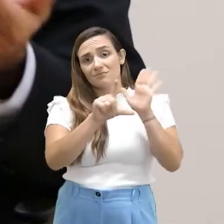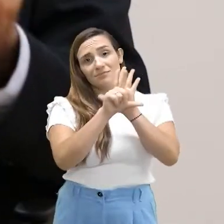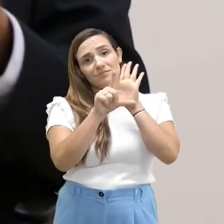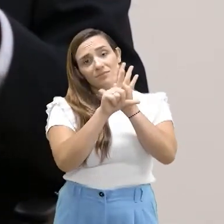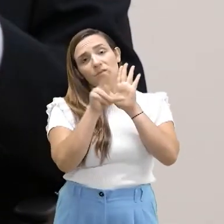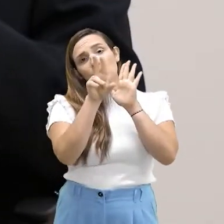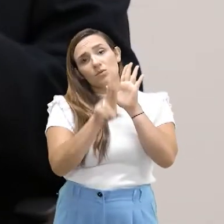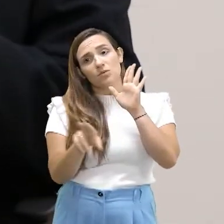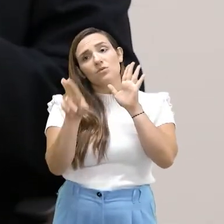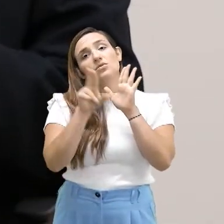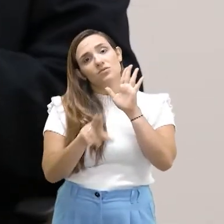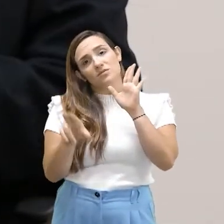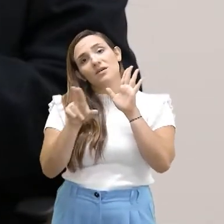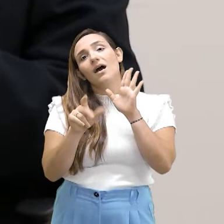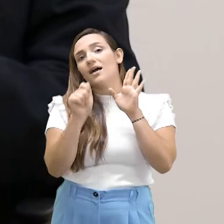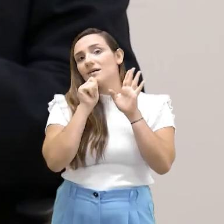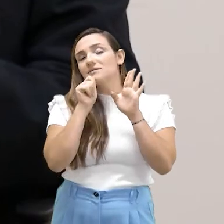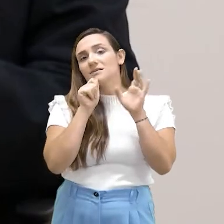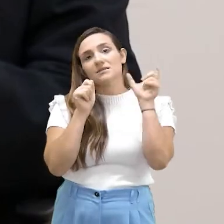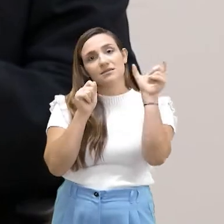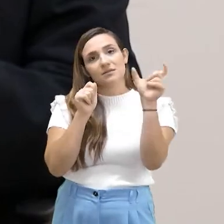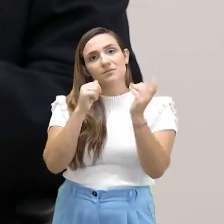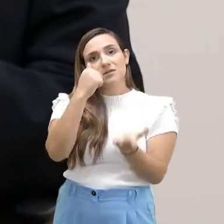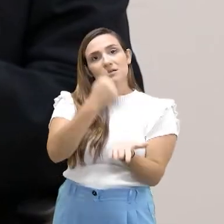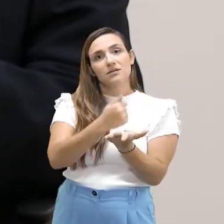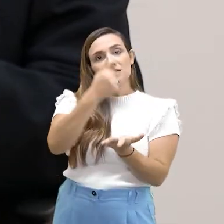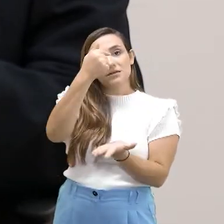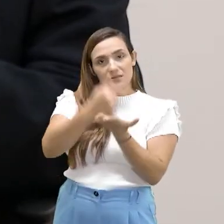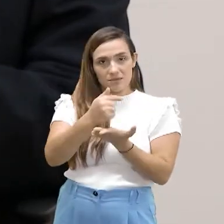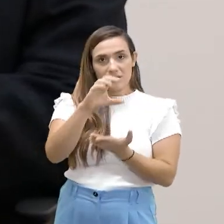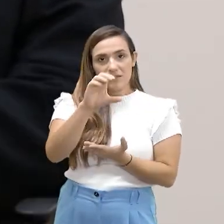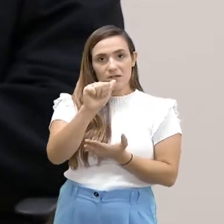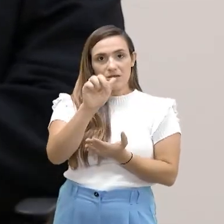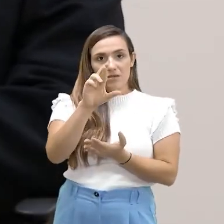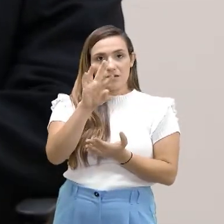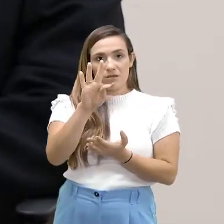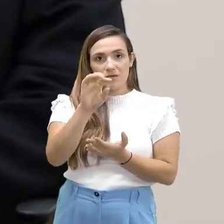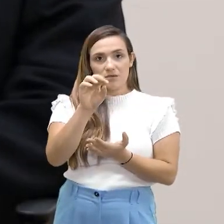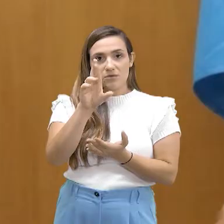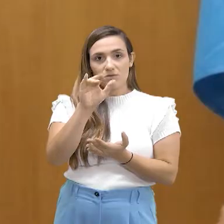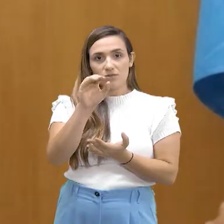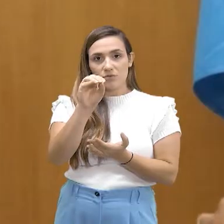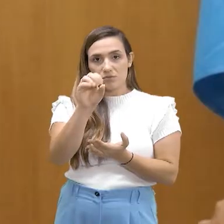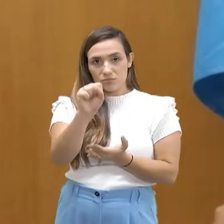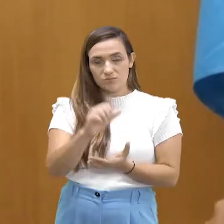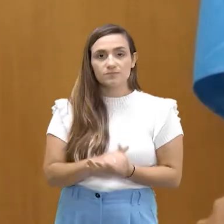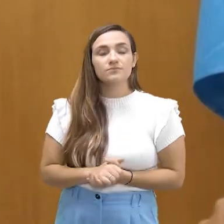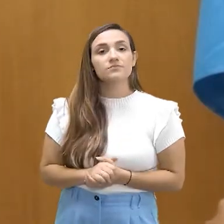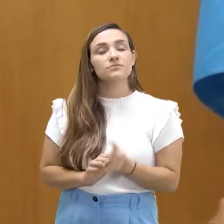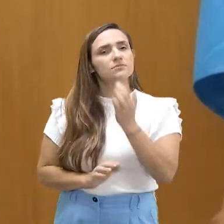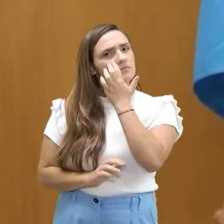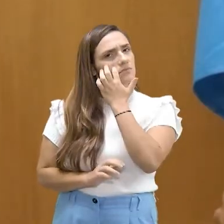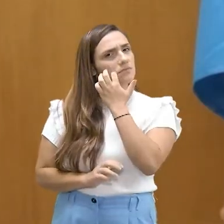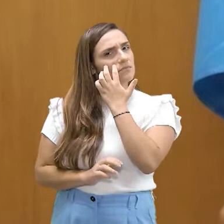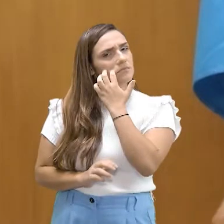legislação em outras leis tenha ainda usado a denominação cartório. E as